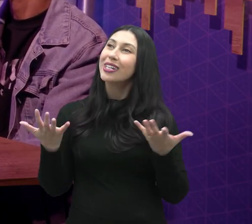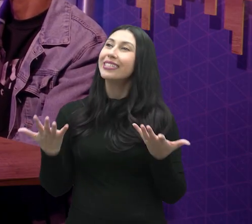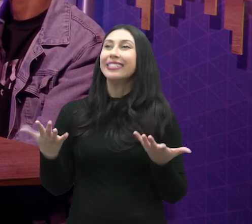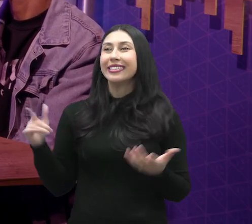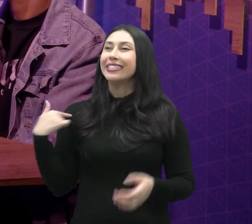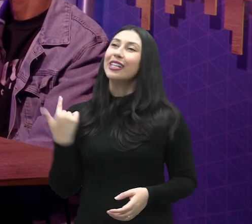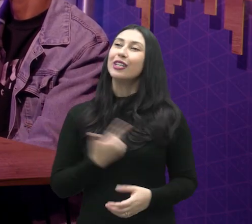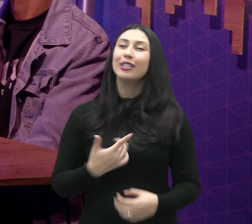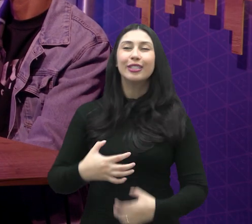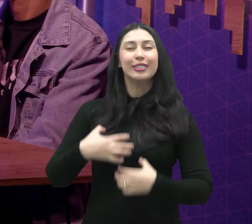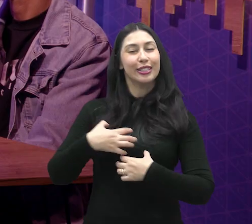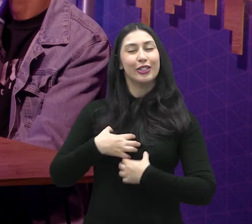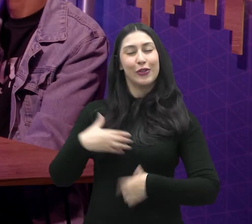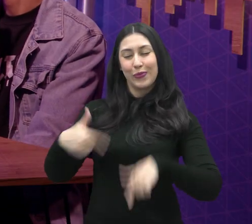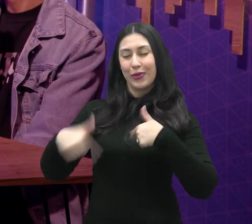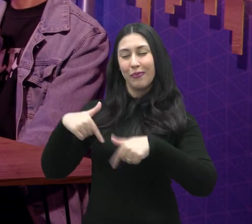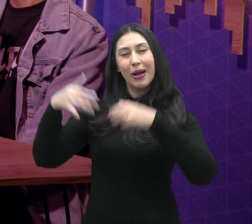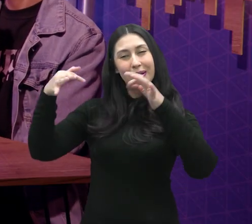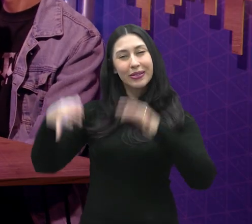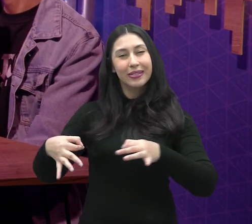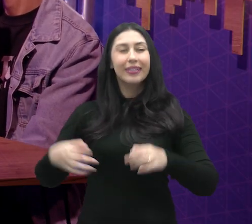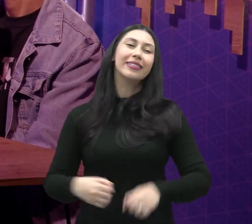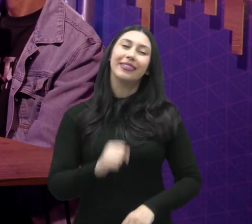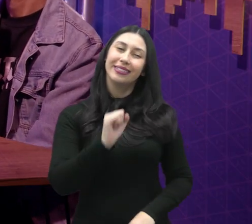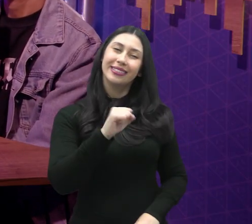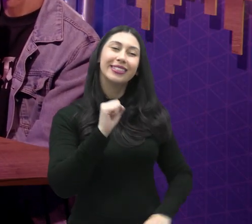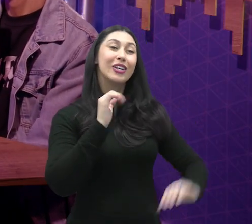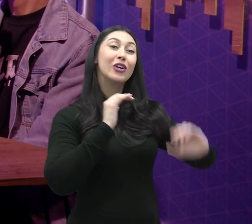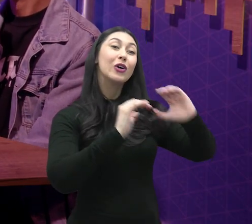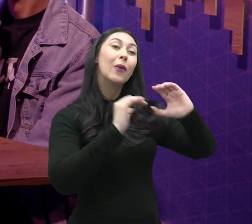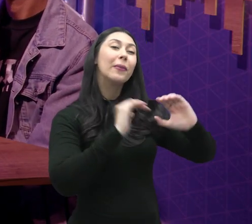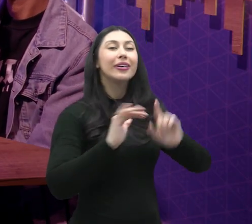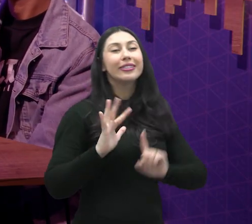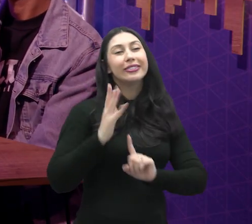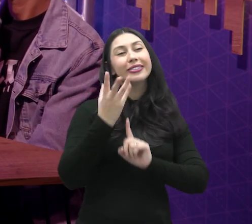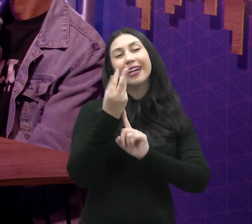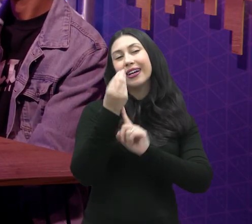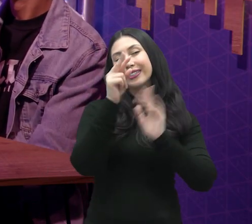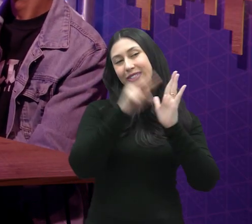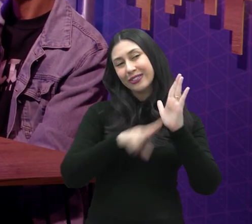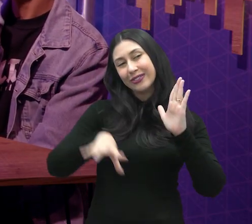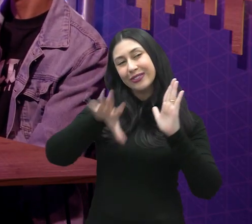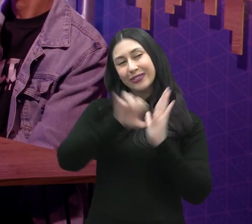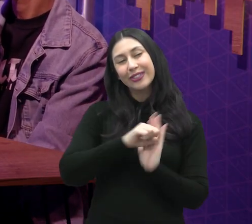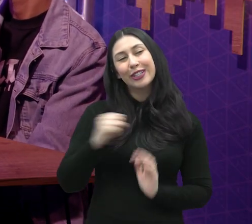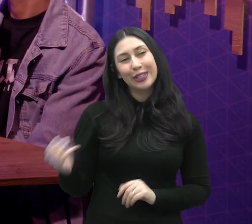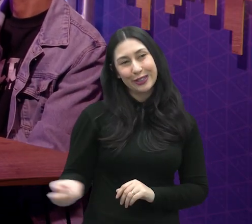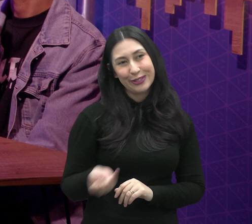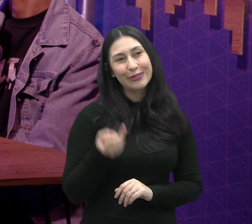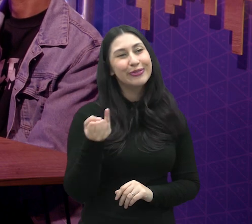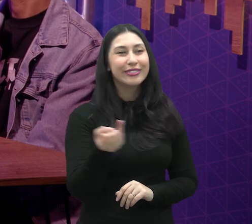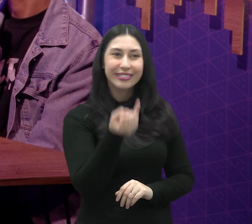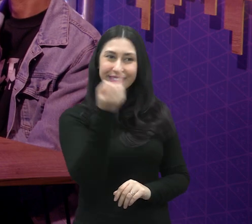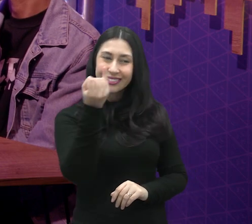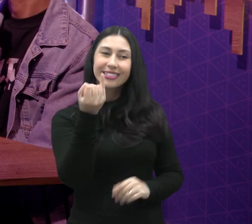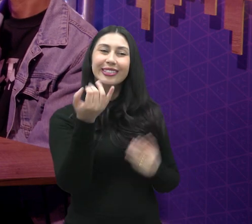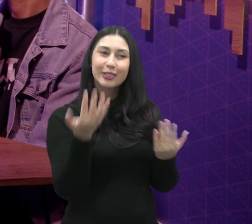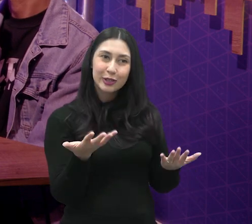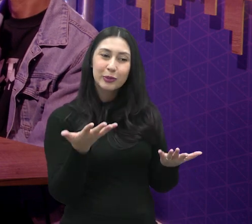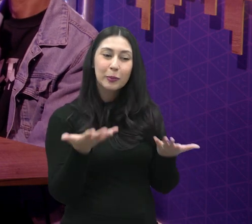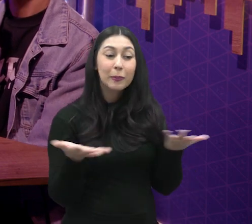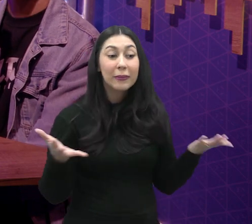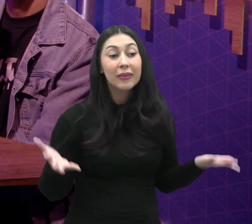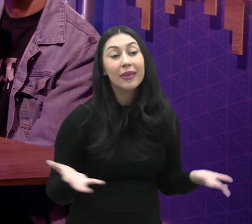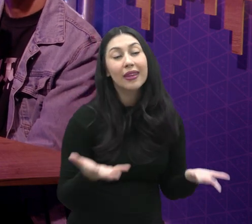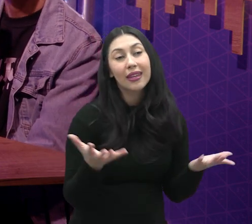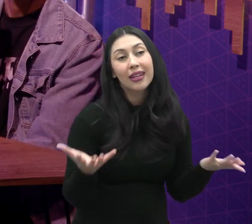fazendo nosso serviço de maneira correta, né? Pois é, né? A comunicação, a arte aí, né? O audiovisual sendo muito importante. Isso. Para